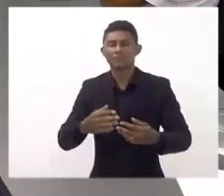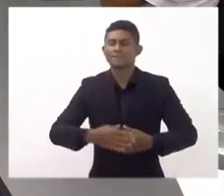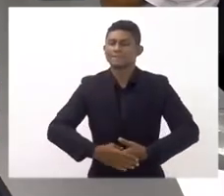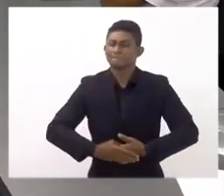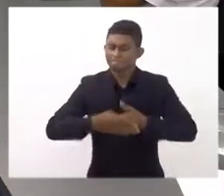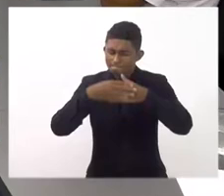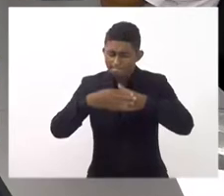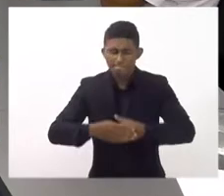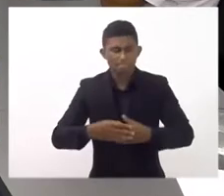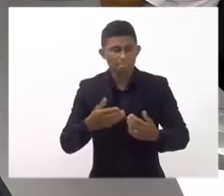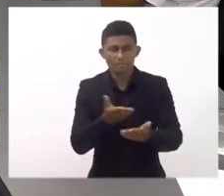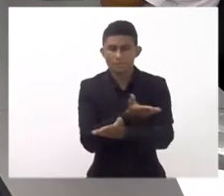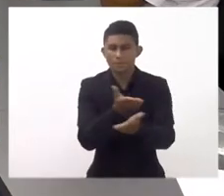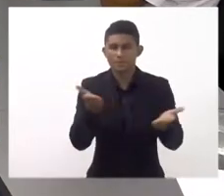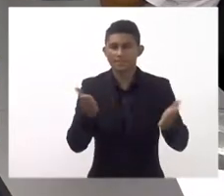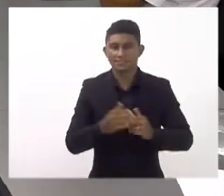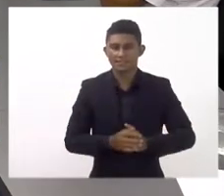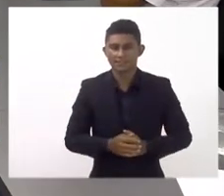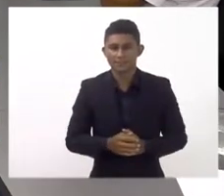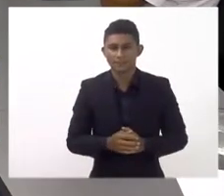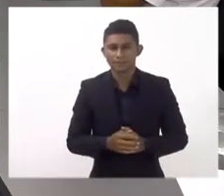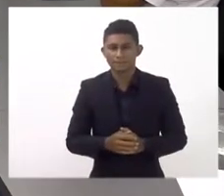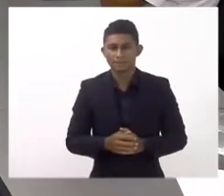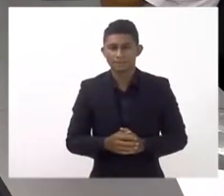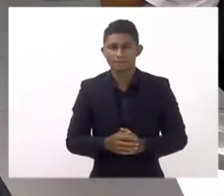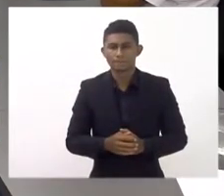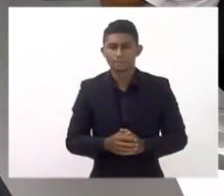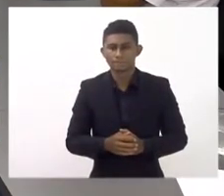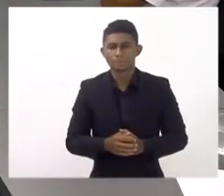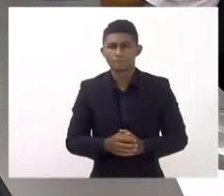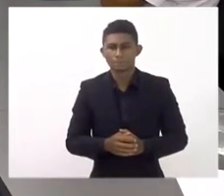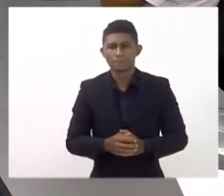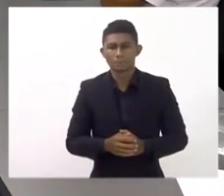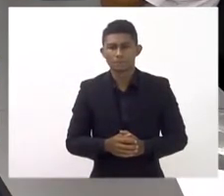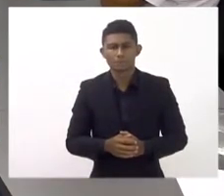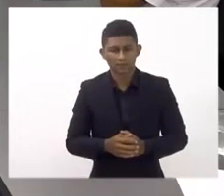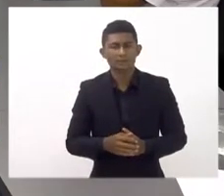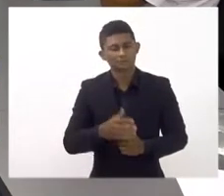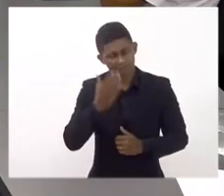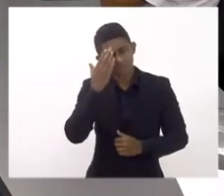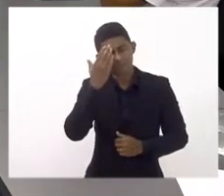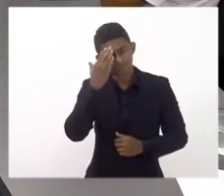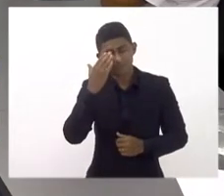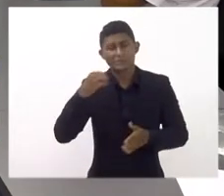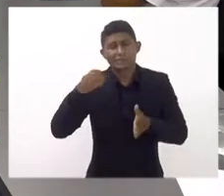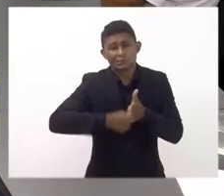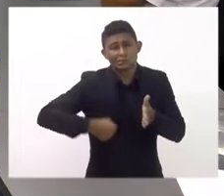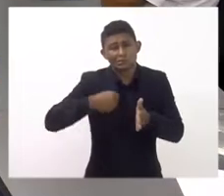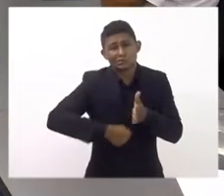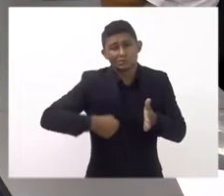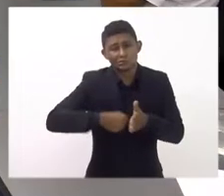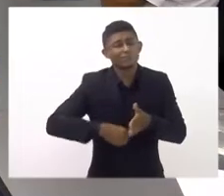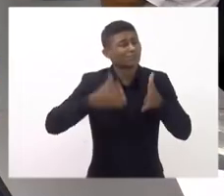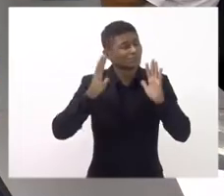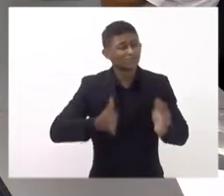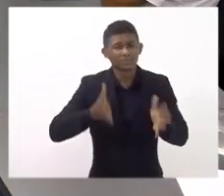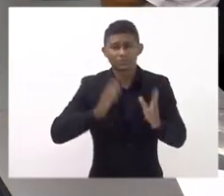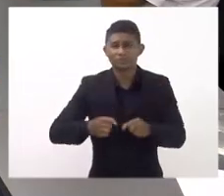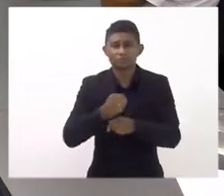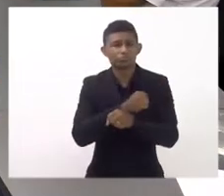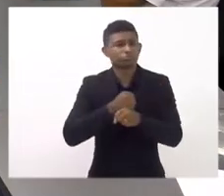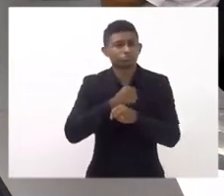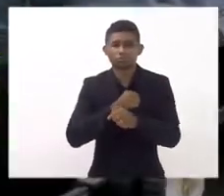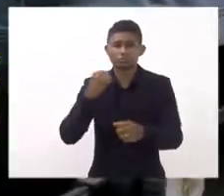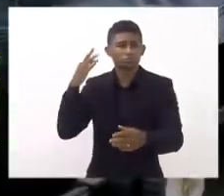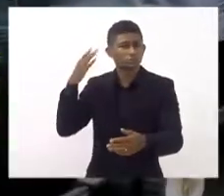a todos. Após brilhantemente historiado essa luta, passo as minhas considerações. E